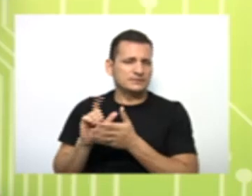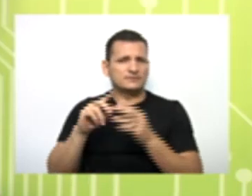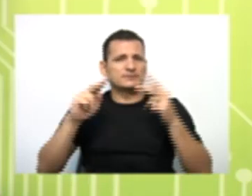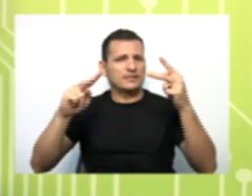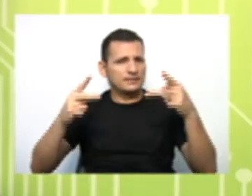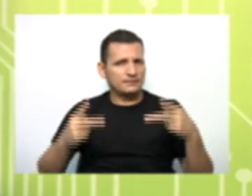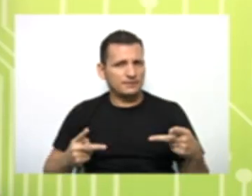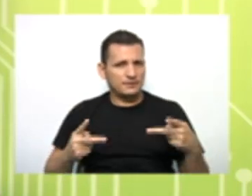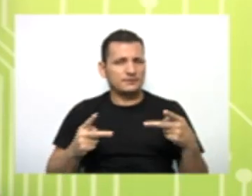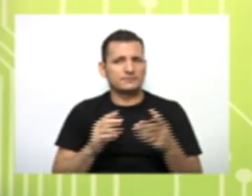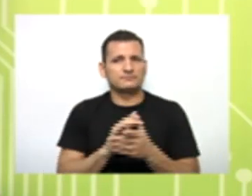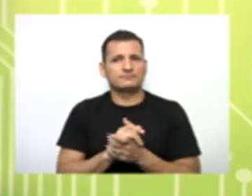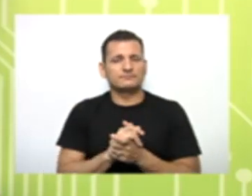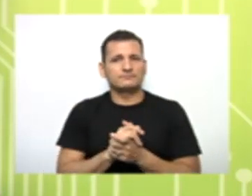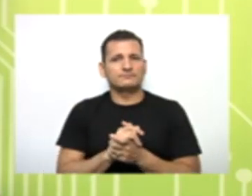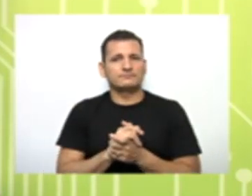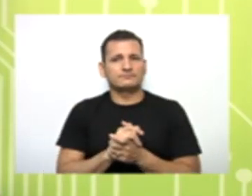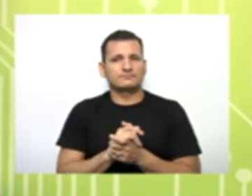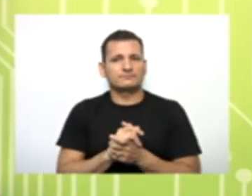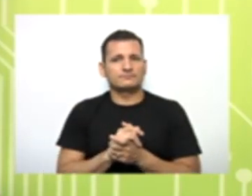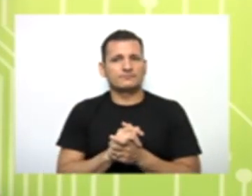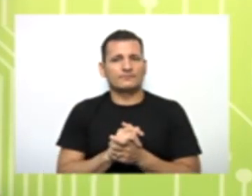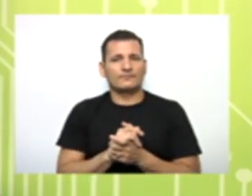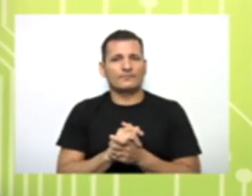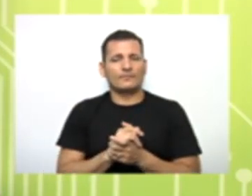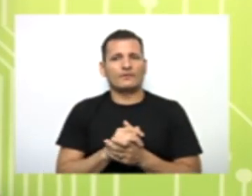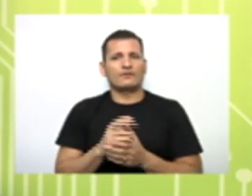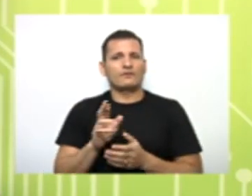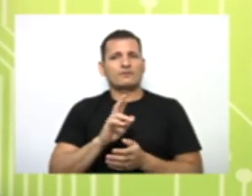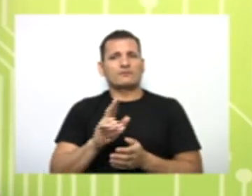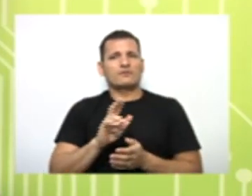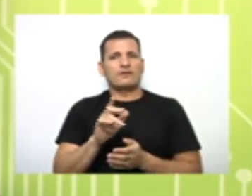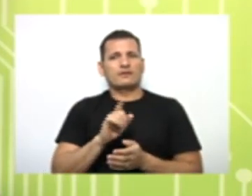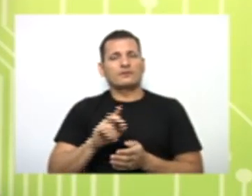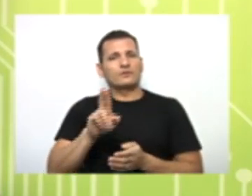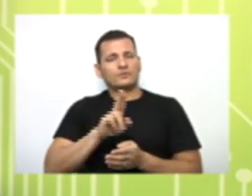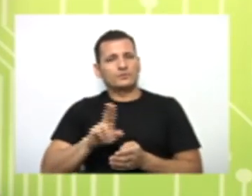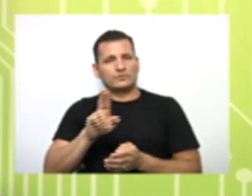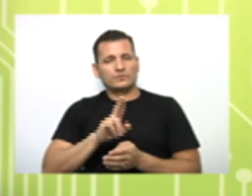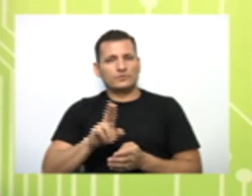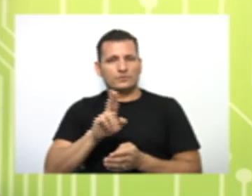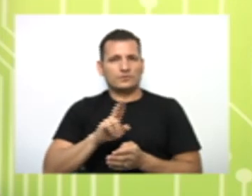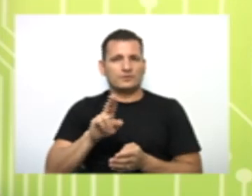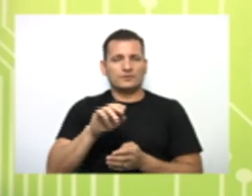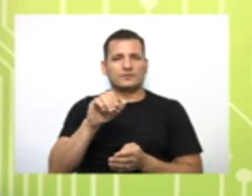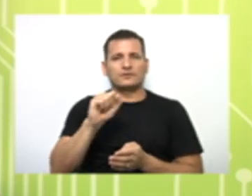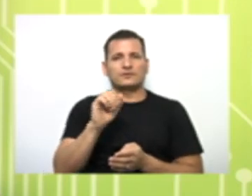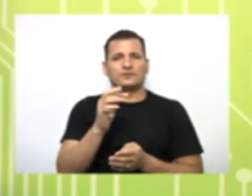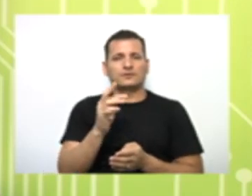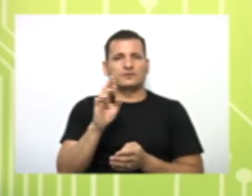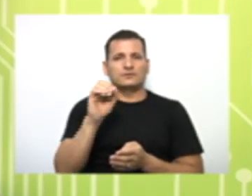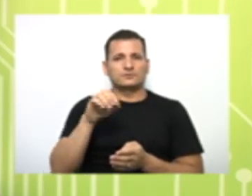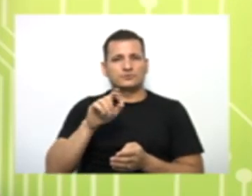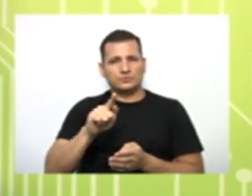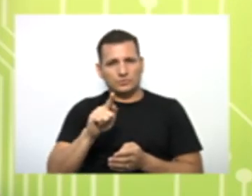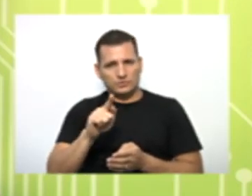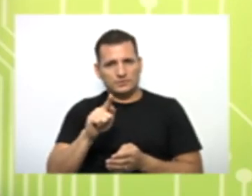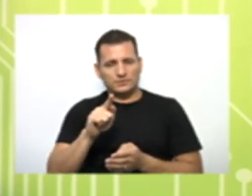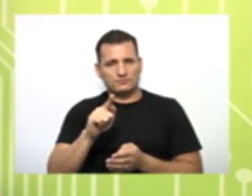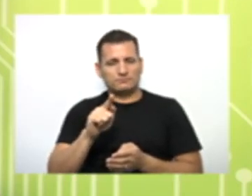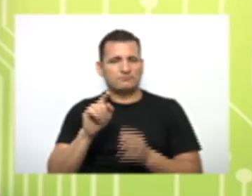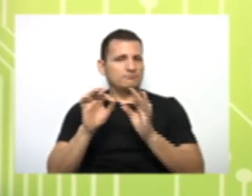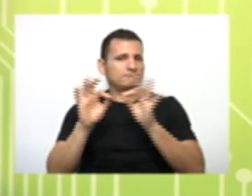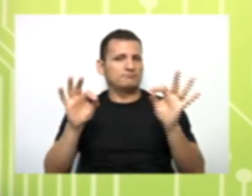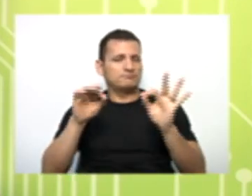né, Anderson, não era que a gente usava o strong para deixar em negrito o